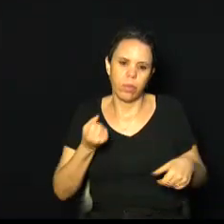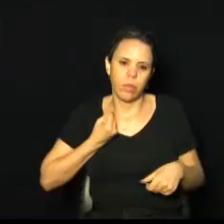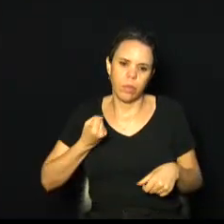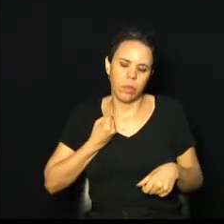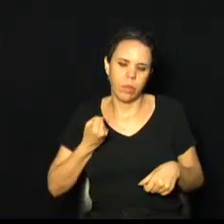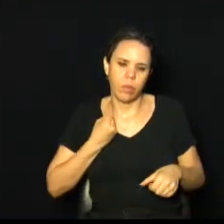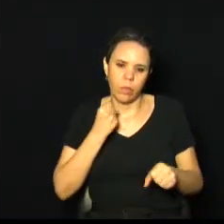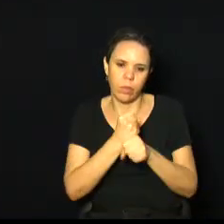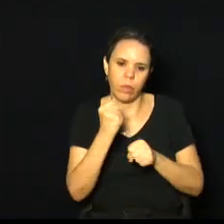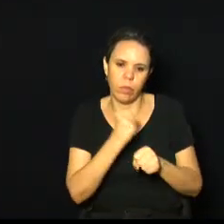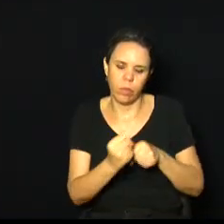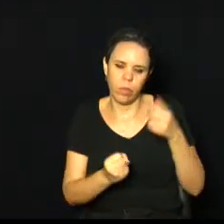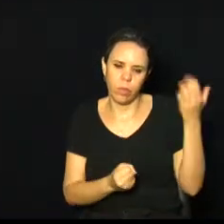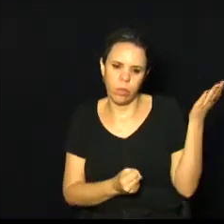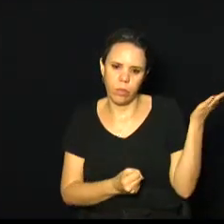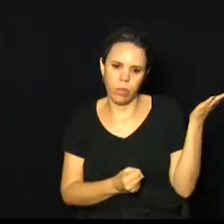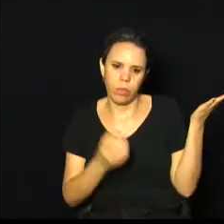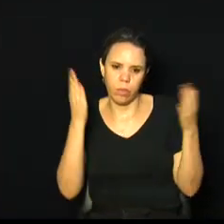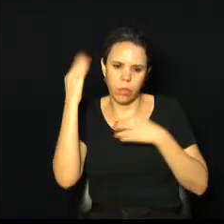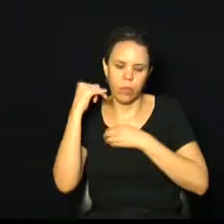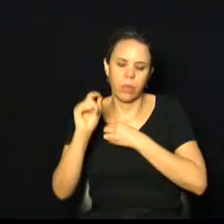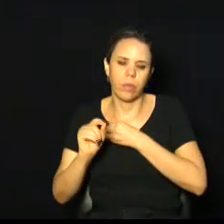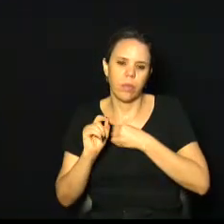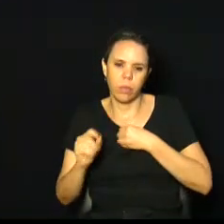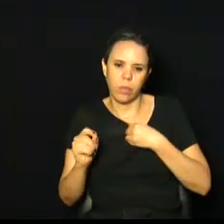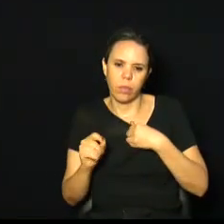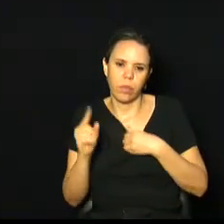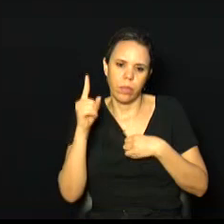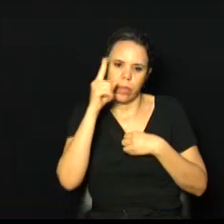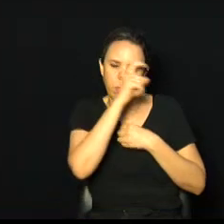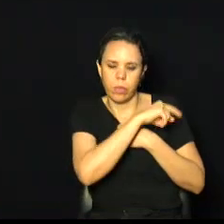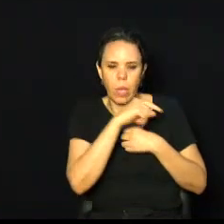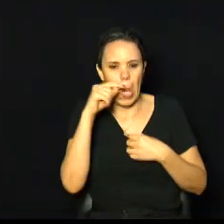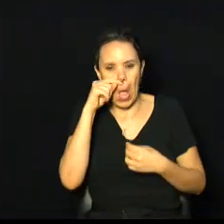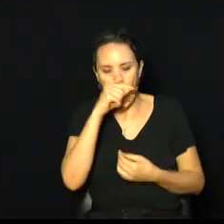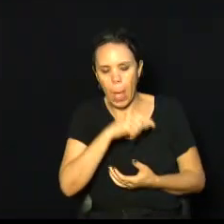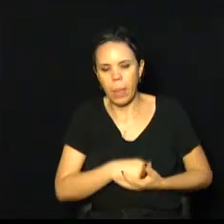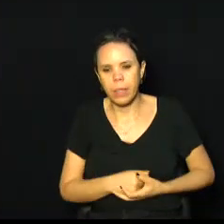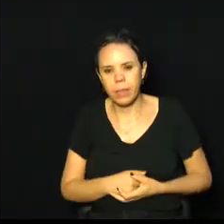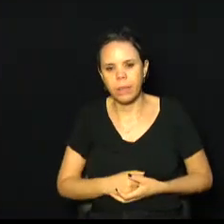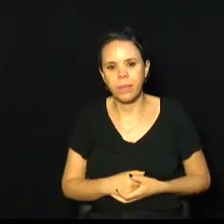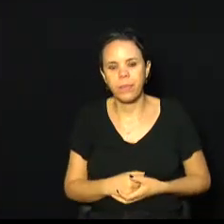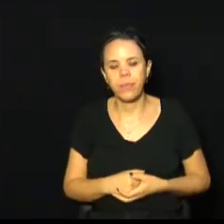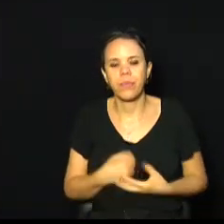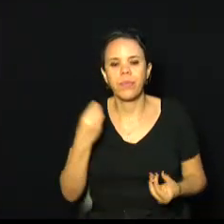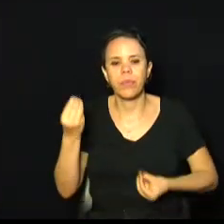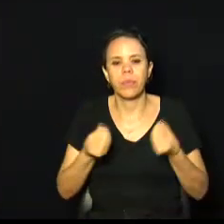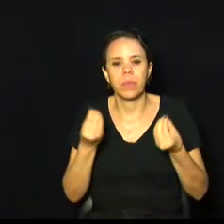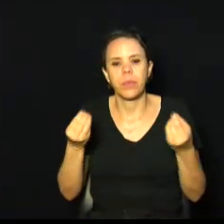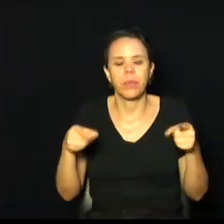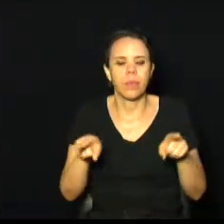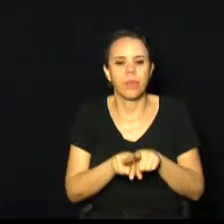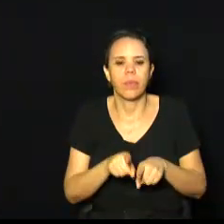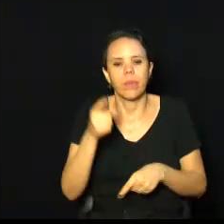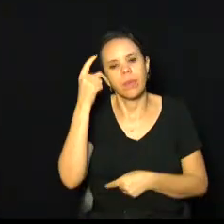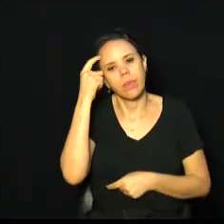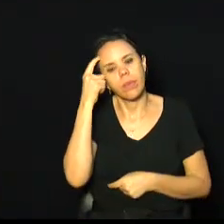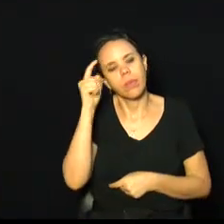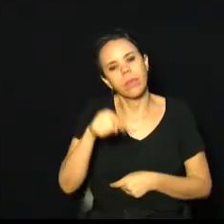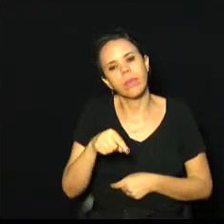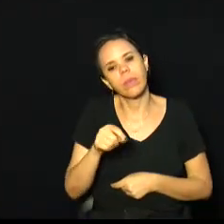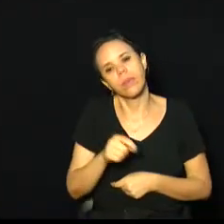obras, que a gente sabe que é delicadíssimo. Né? como também você pensar